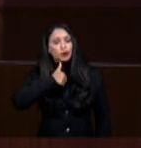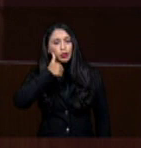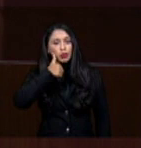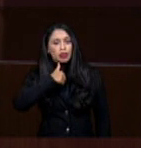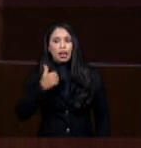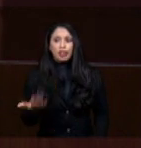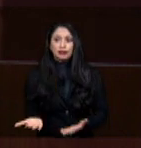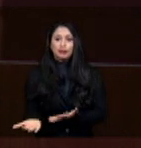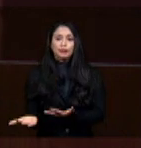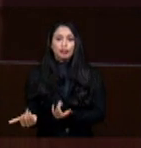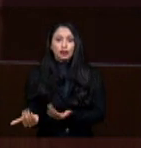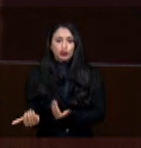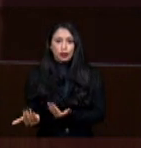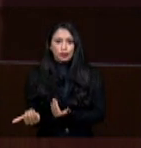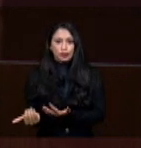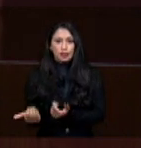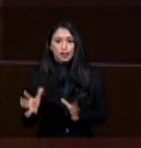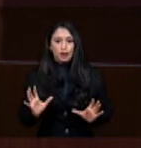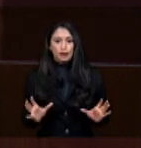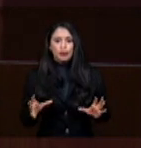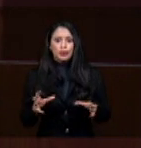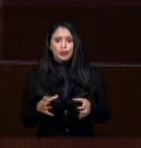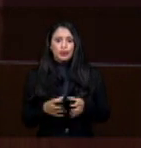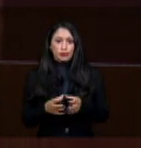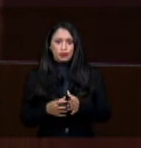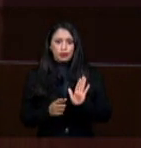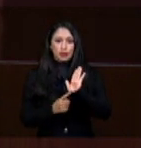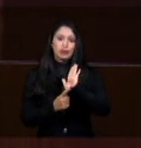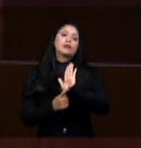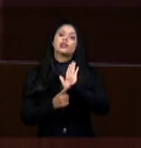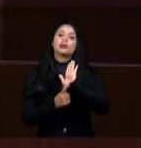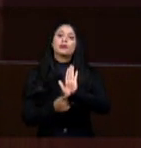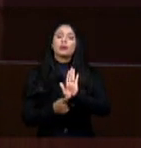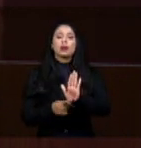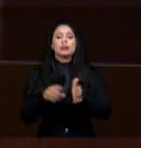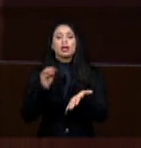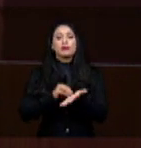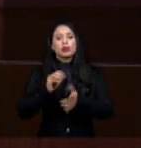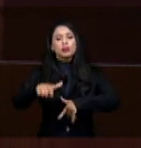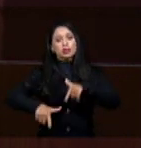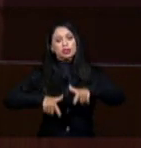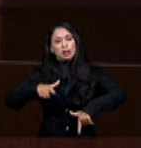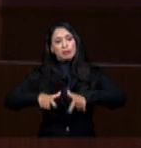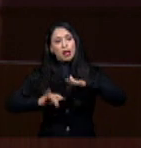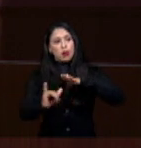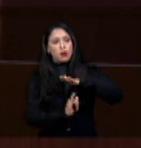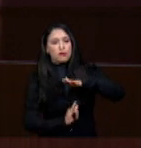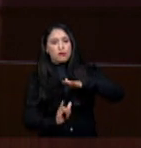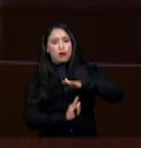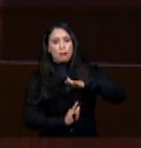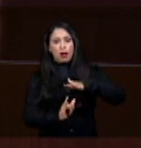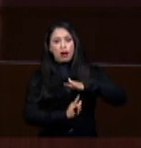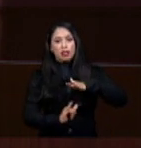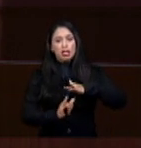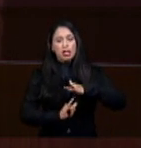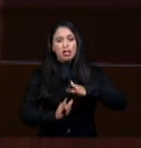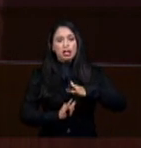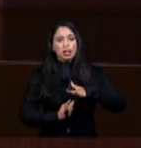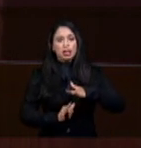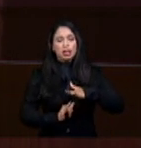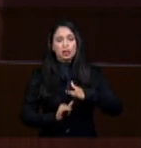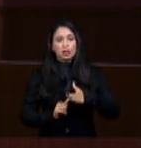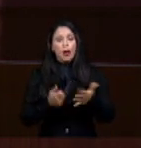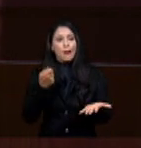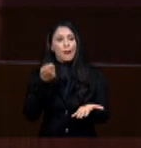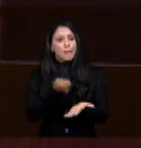negras e jovens também são os grupos mais expostos ao desemprego à informalidade e à Baixa